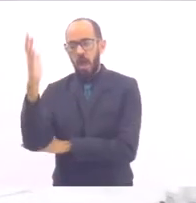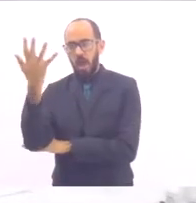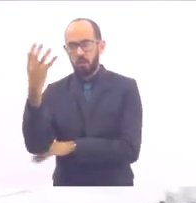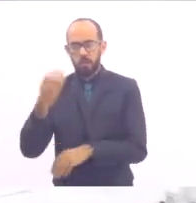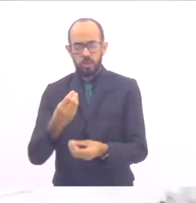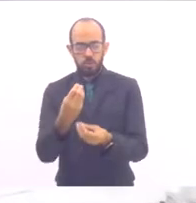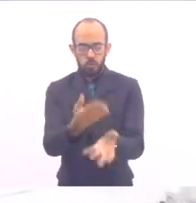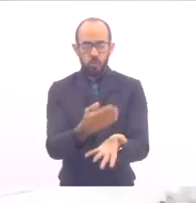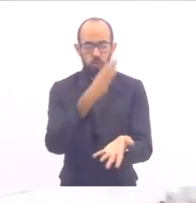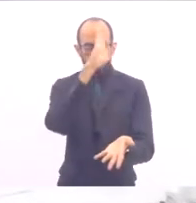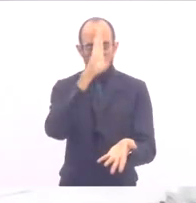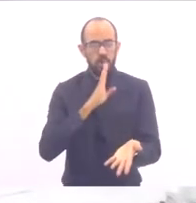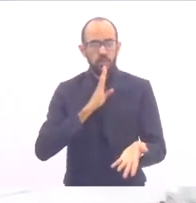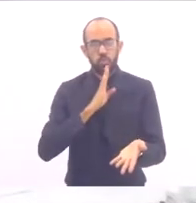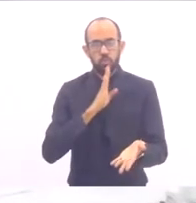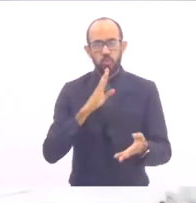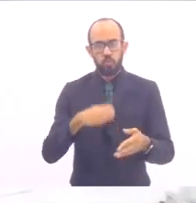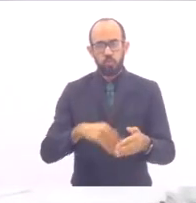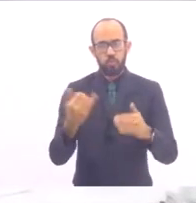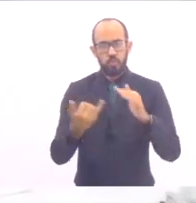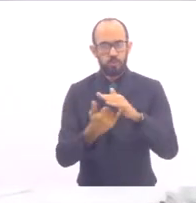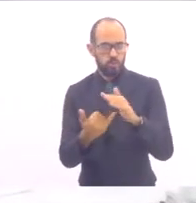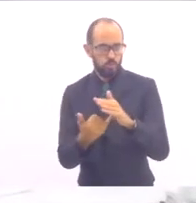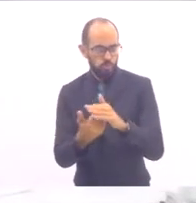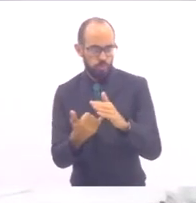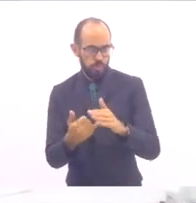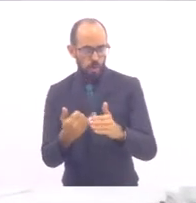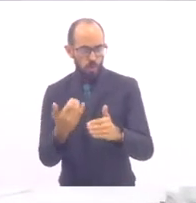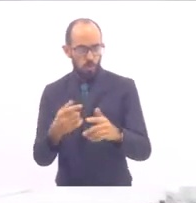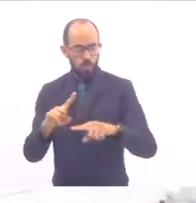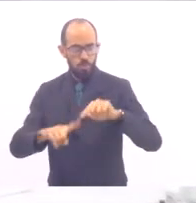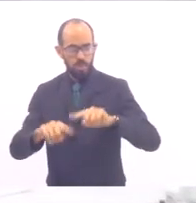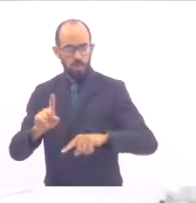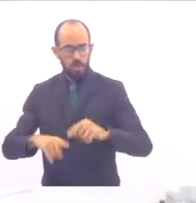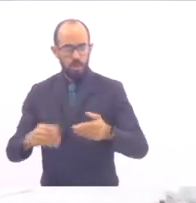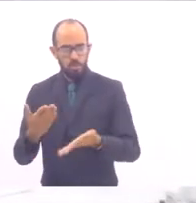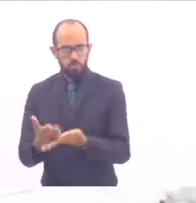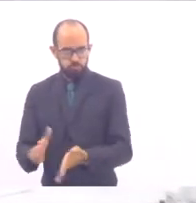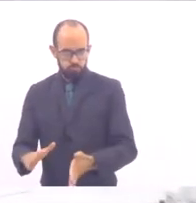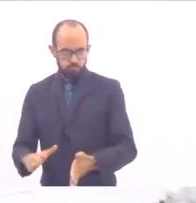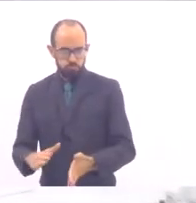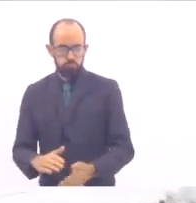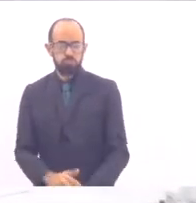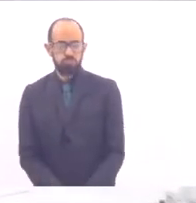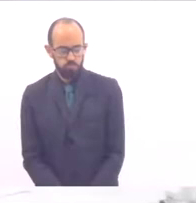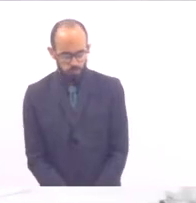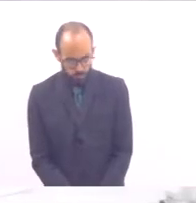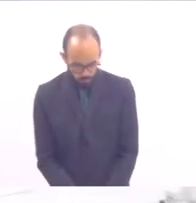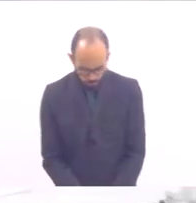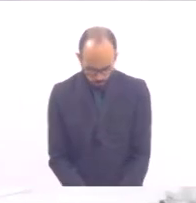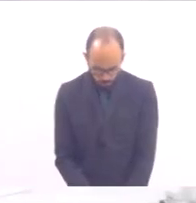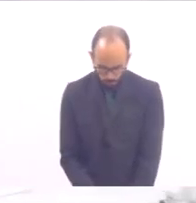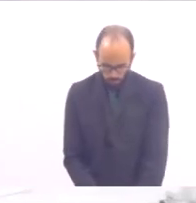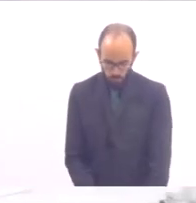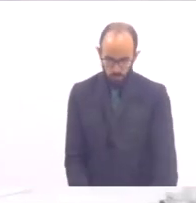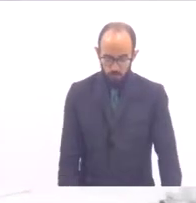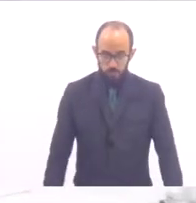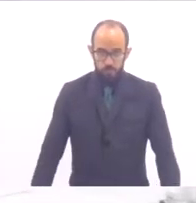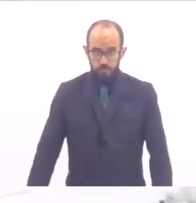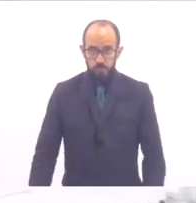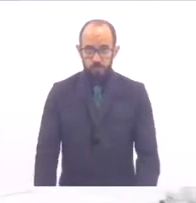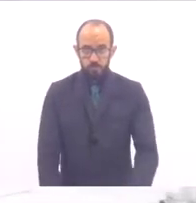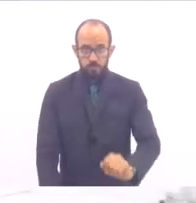resíduos gratuitamente para as cooperativas. Então, eu vejo, já vou lhe passar, mas antes... Bom, é rápido a